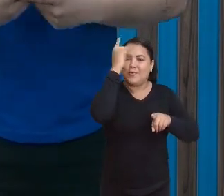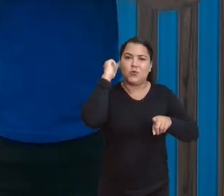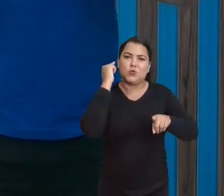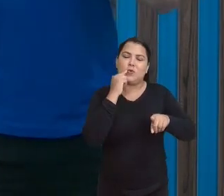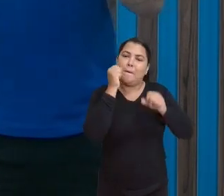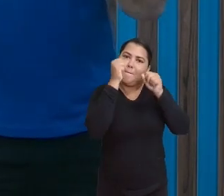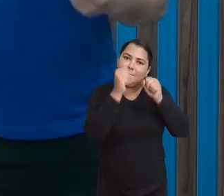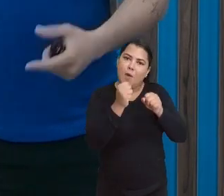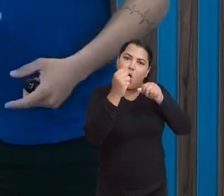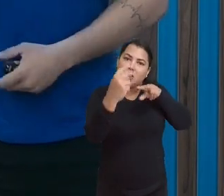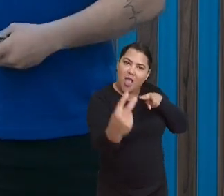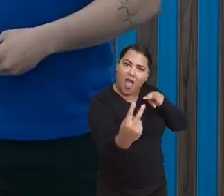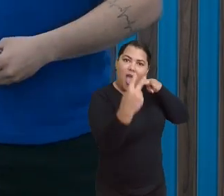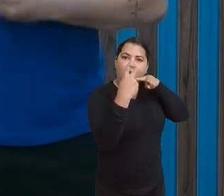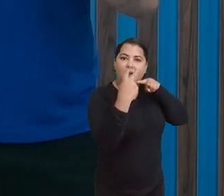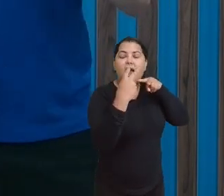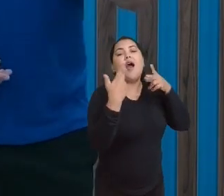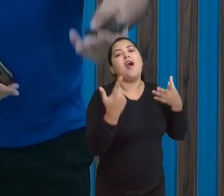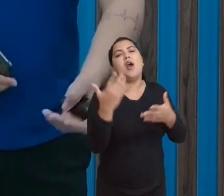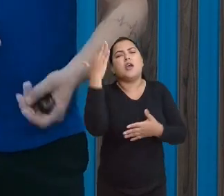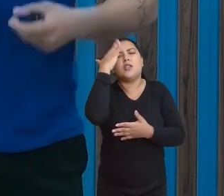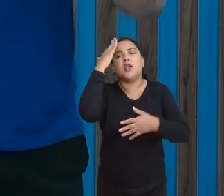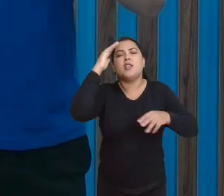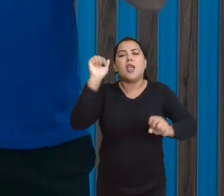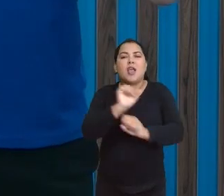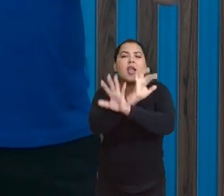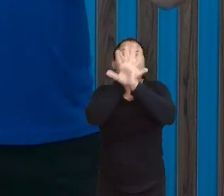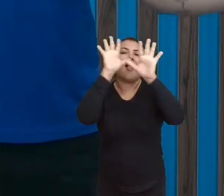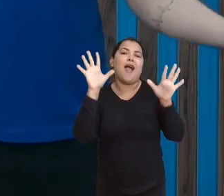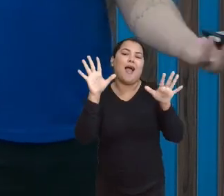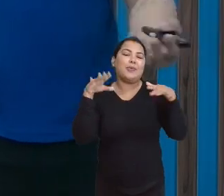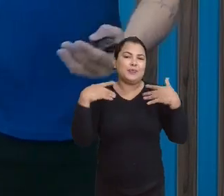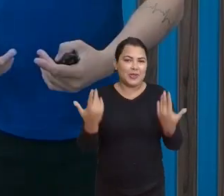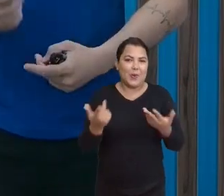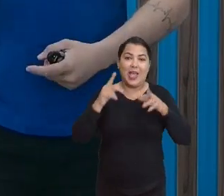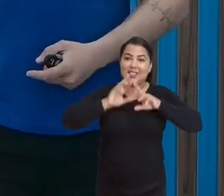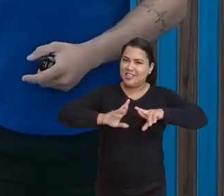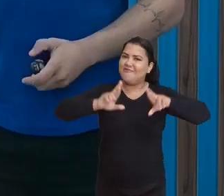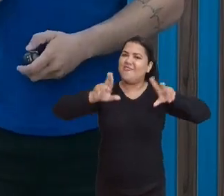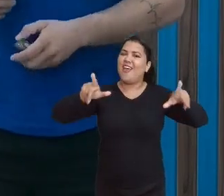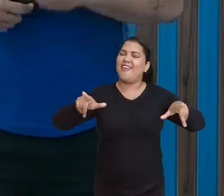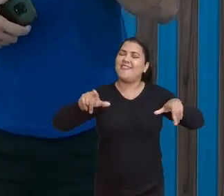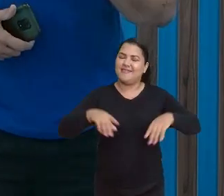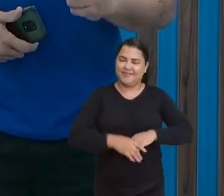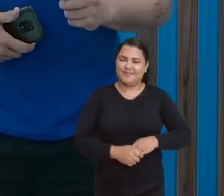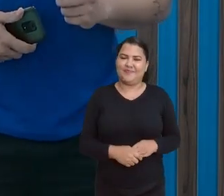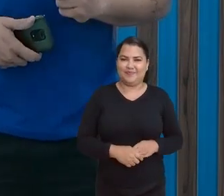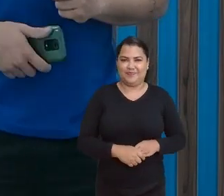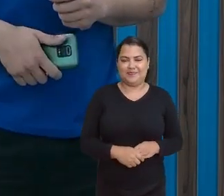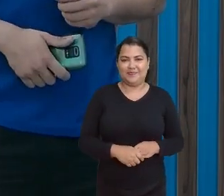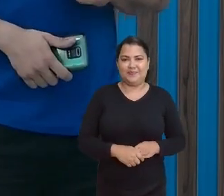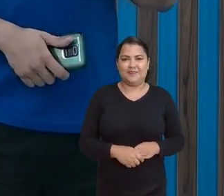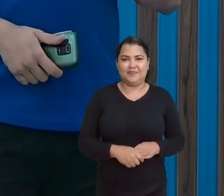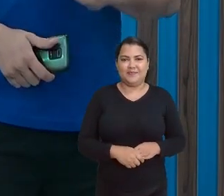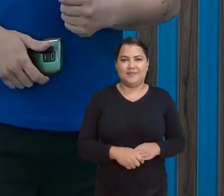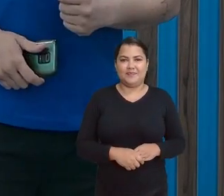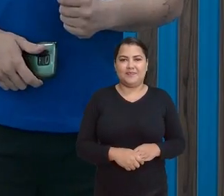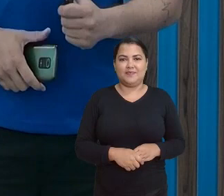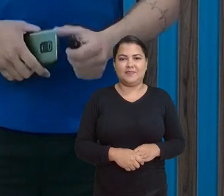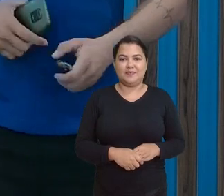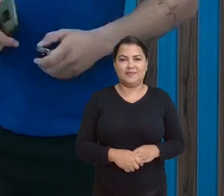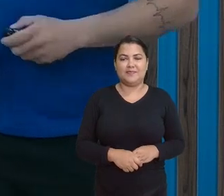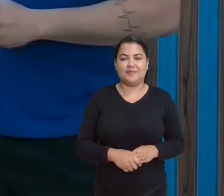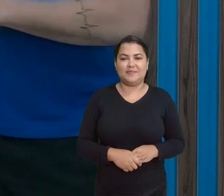evoluir, né? Seja por meio social, através da dança, através da comunicação, a gente vai ver um pouquinho mais na frente.